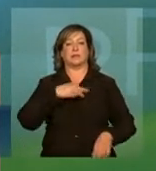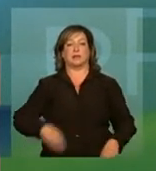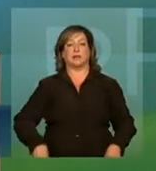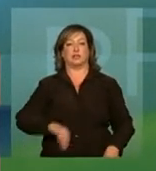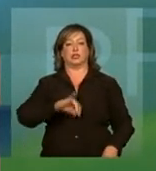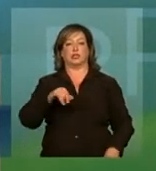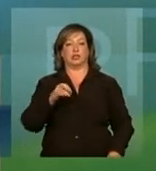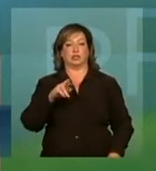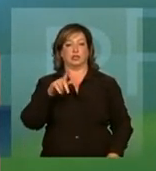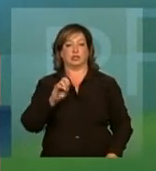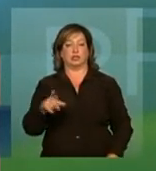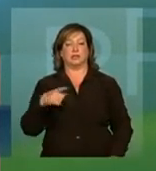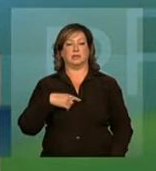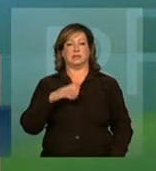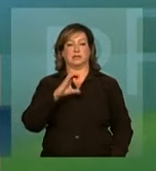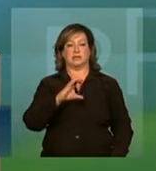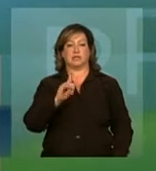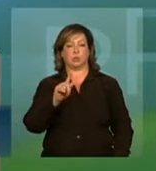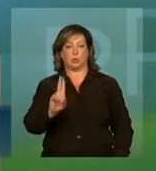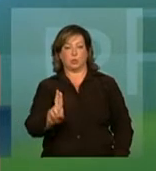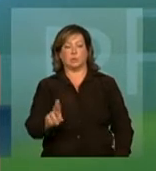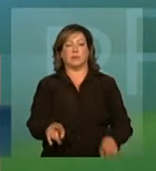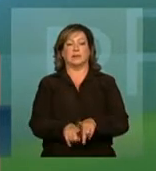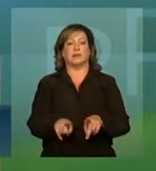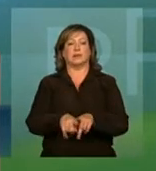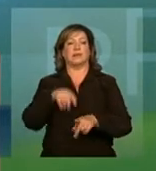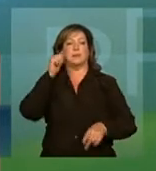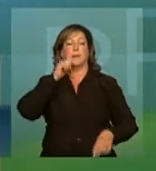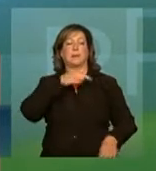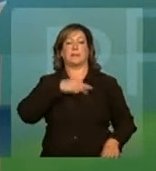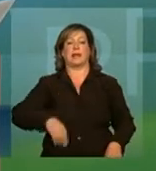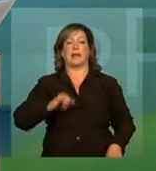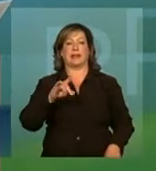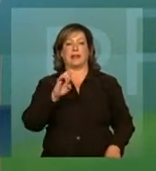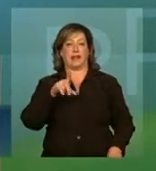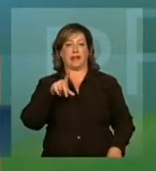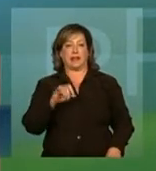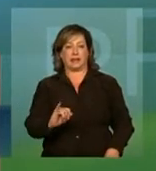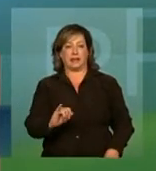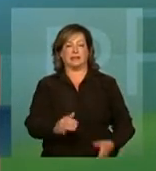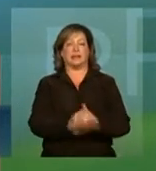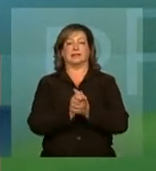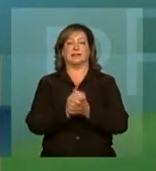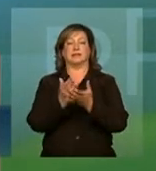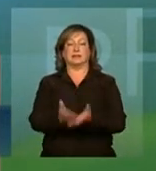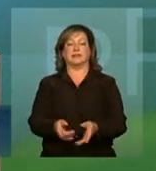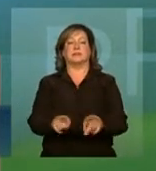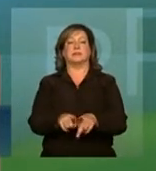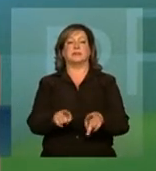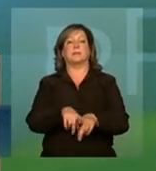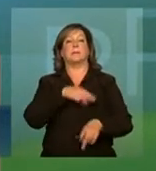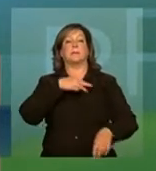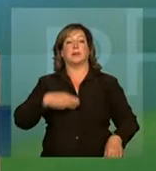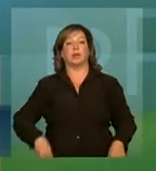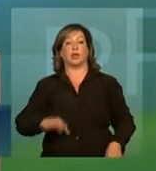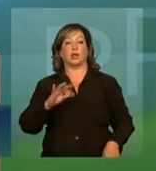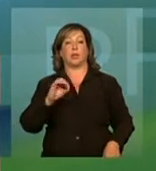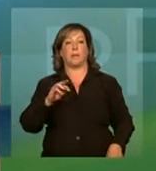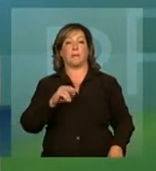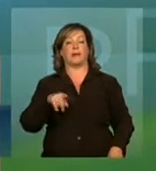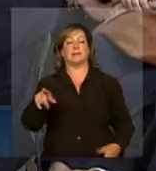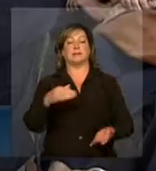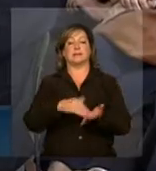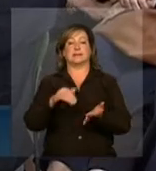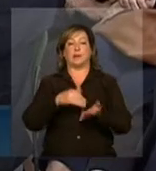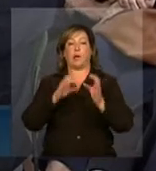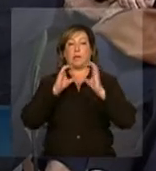da Controladoria-Geral da União, ministra Edeli Salvatti, das Relações Institucionais, ministro Thomas Traumann, da